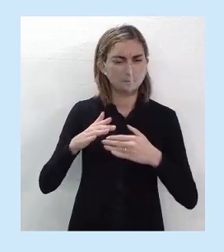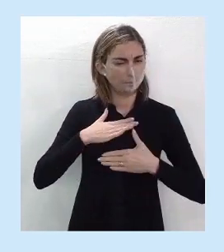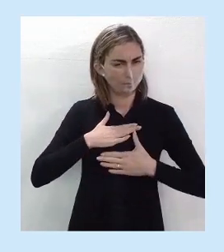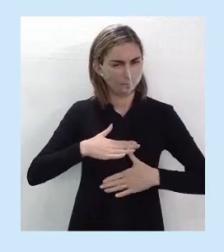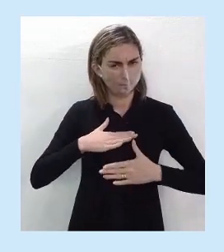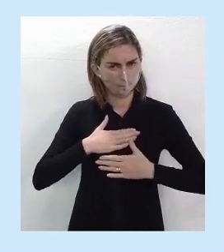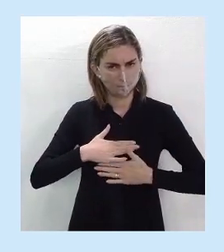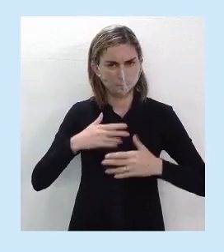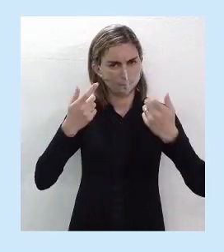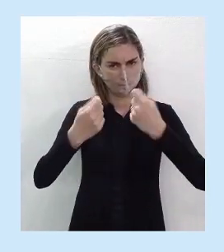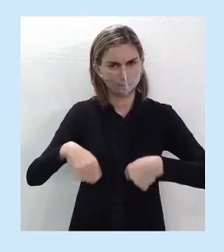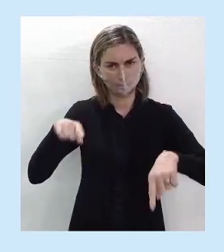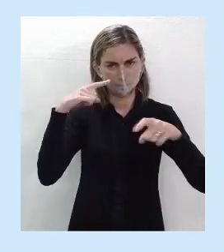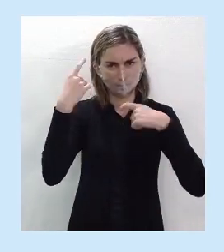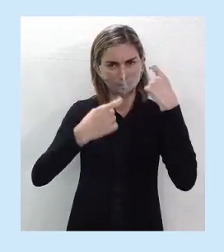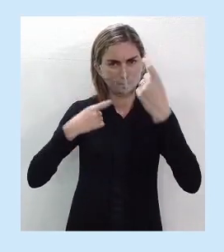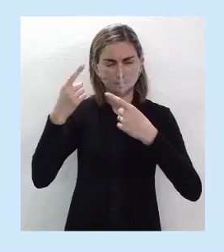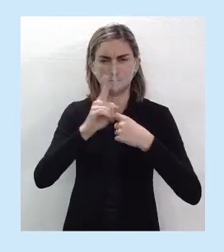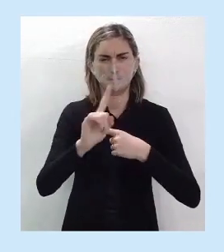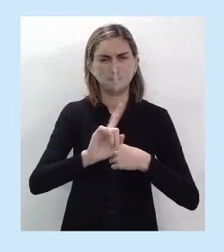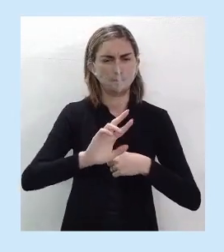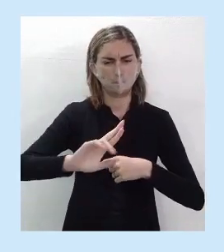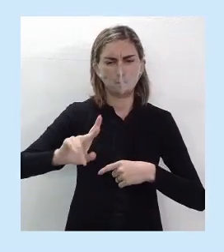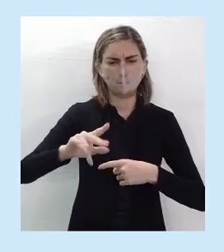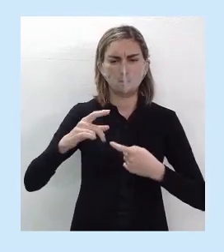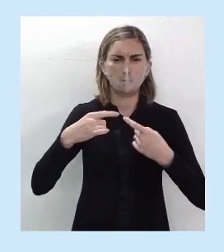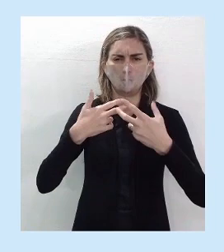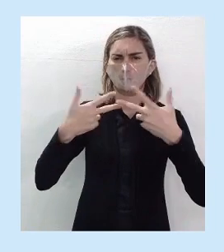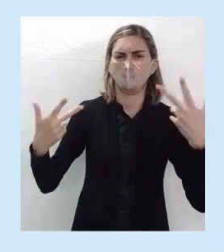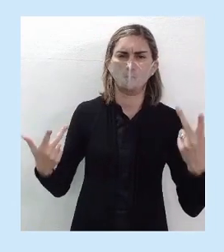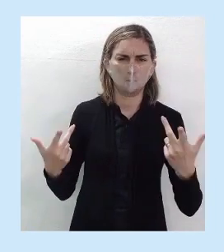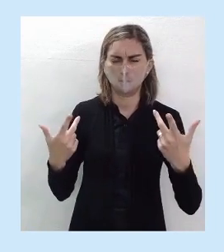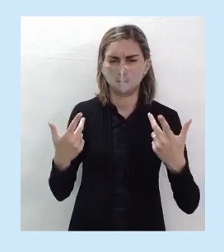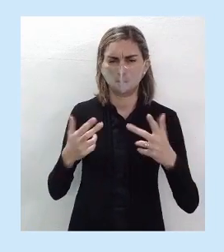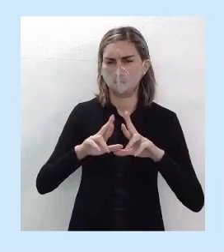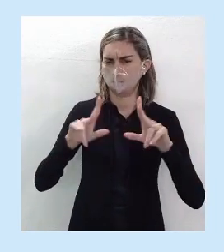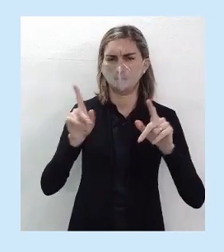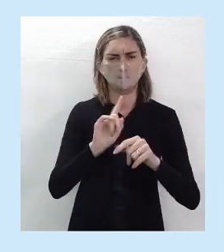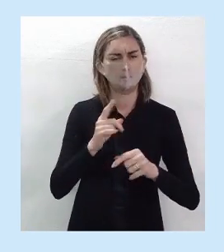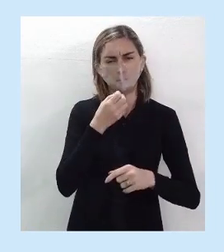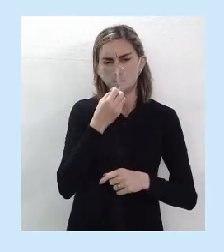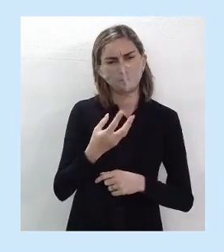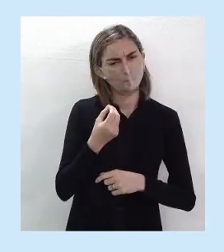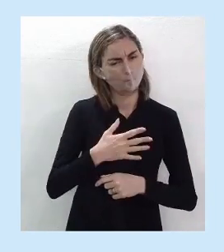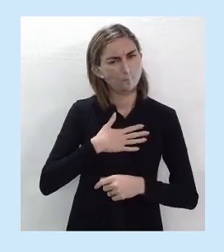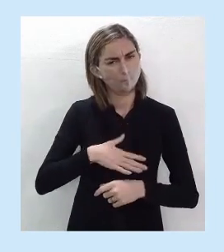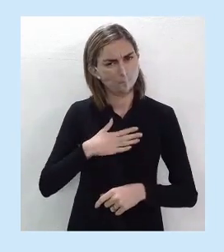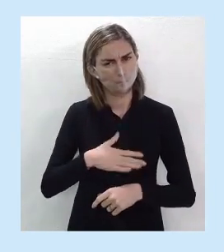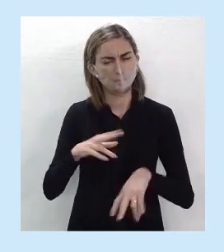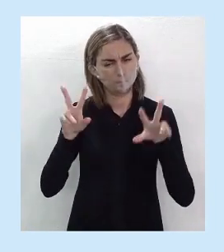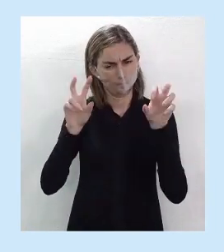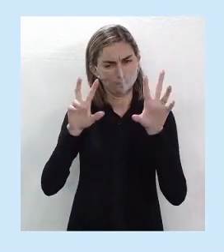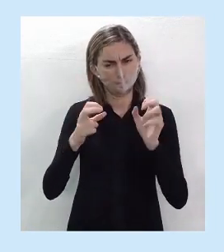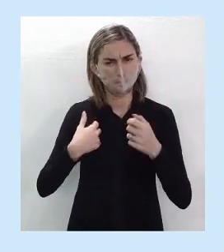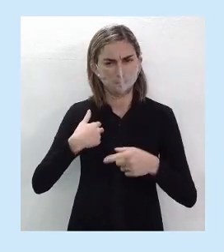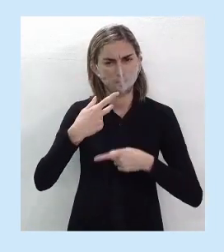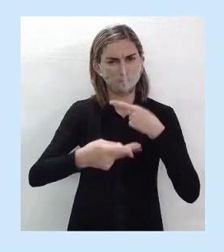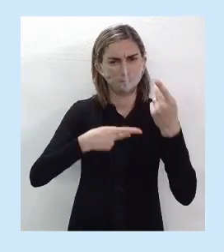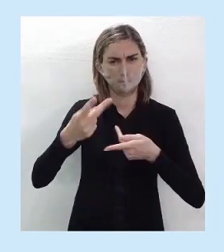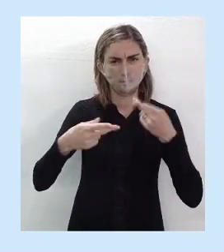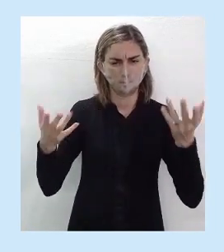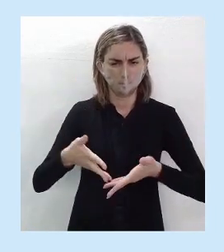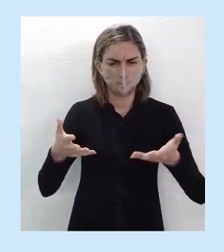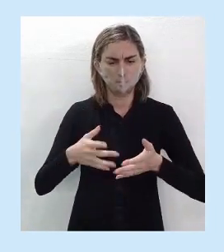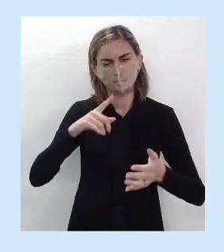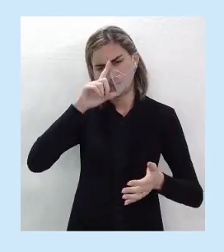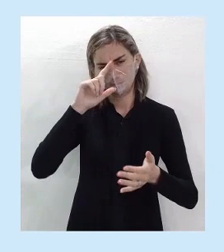Calma, não precisa se preocupar não, que não é nenhum bicho de sete cabeças. É tão bom, na verdade, o conteúdo que a gente vai falar hoje, que